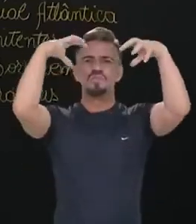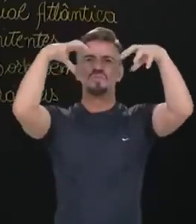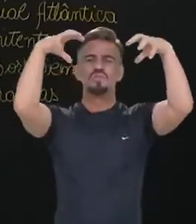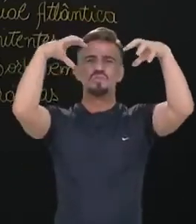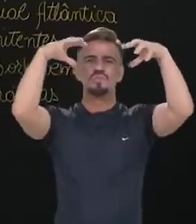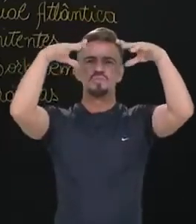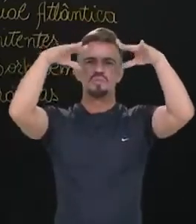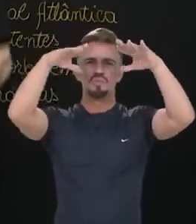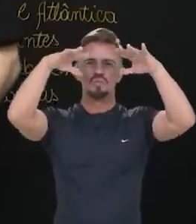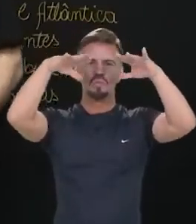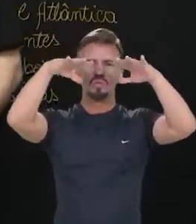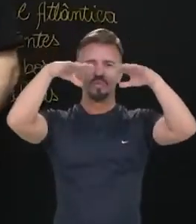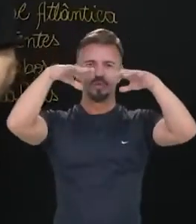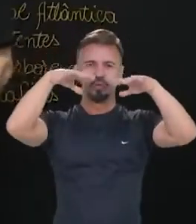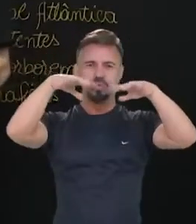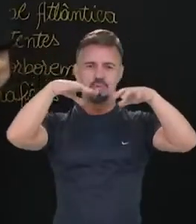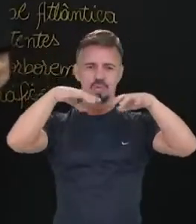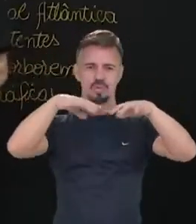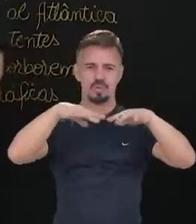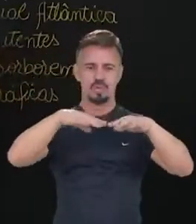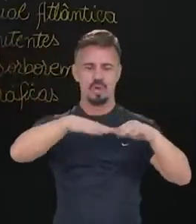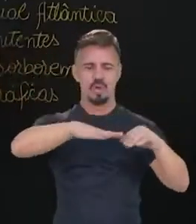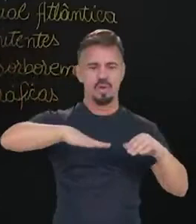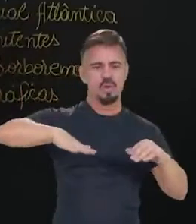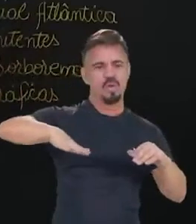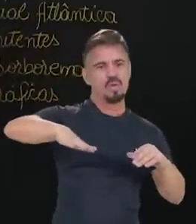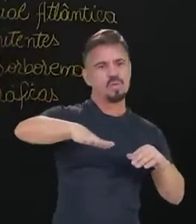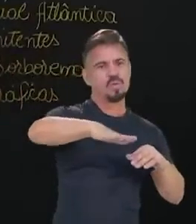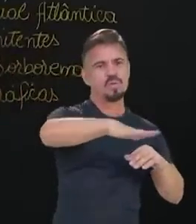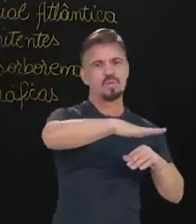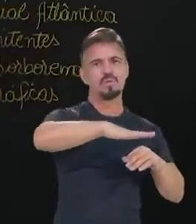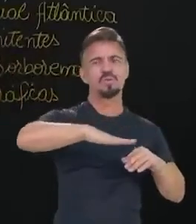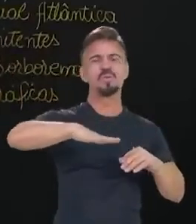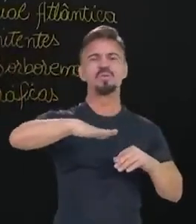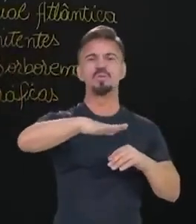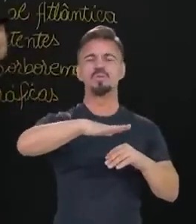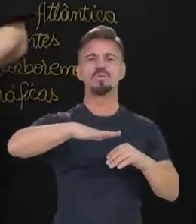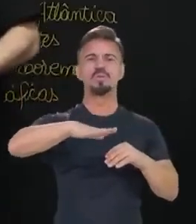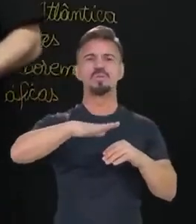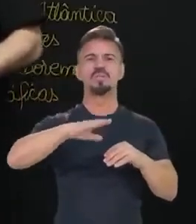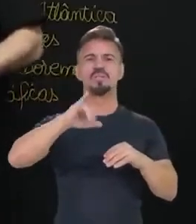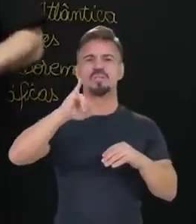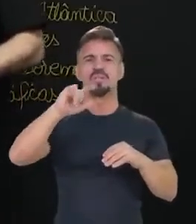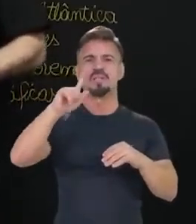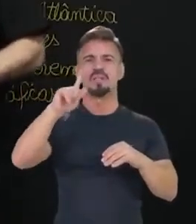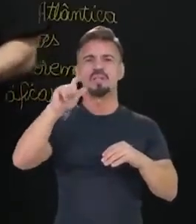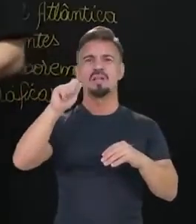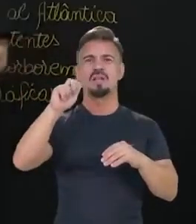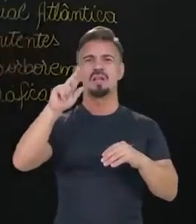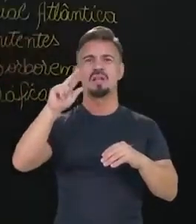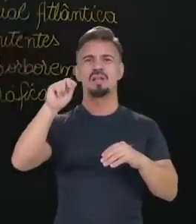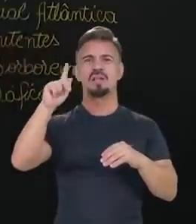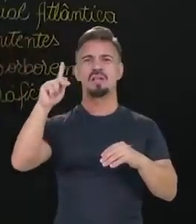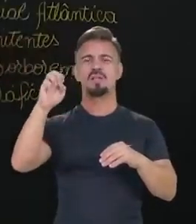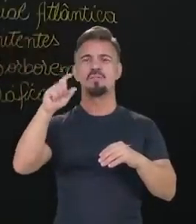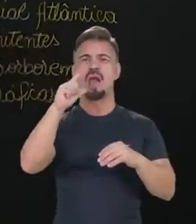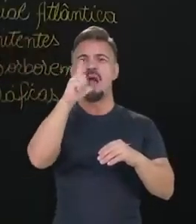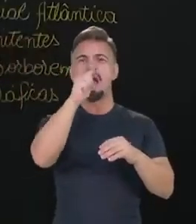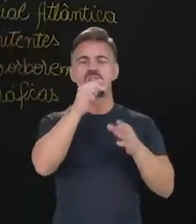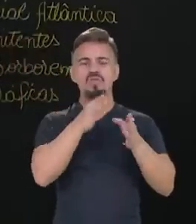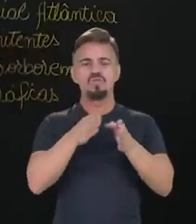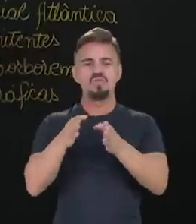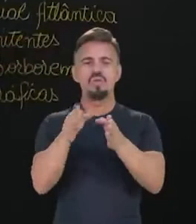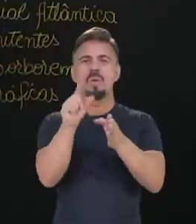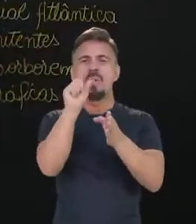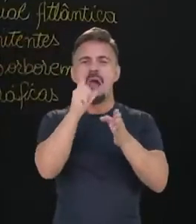encharcar o solo, dando condição às regiões aqui de igarapés, que são pequenos rios